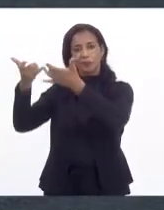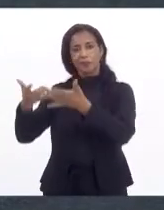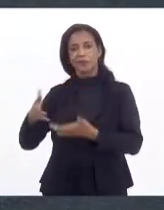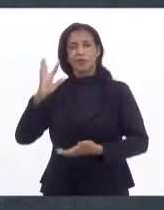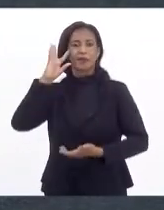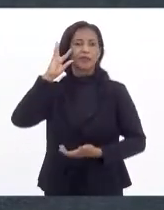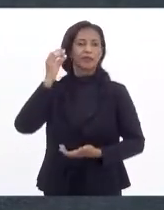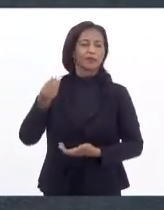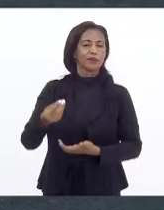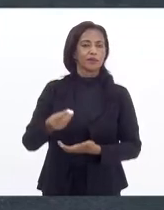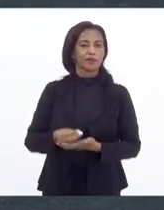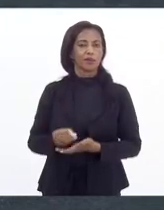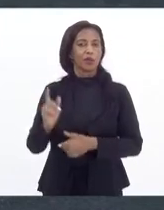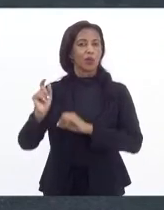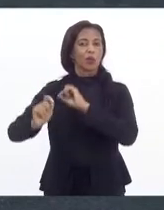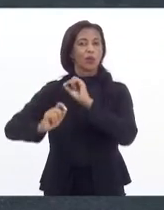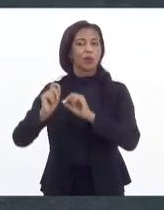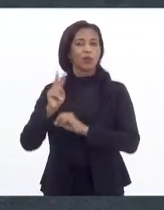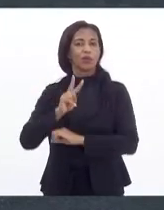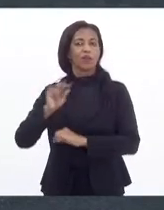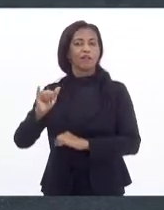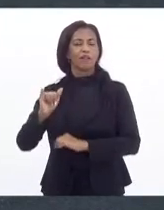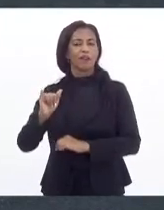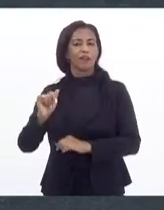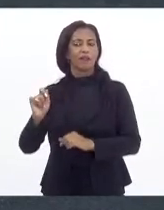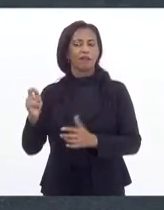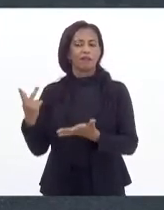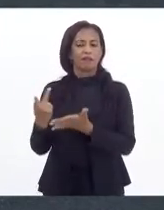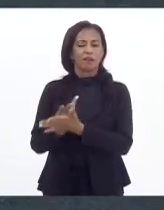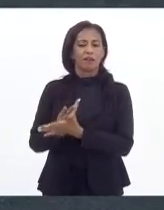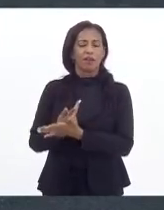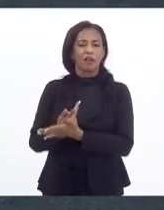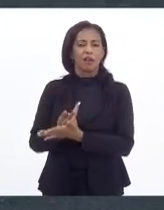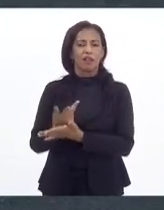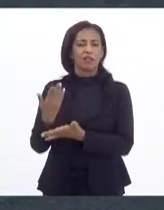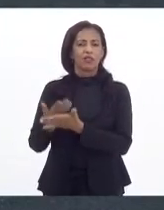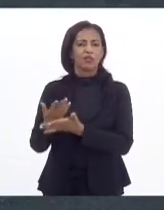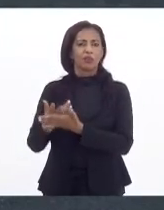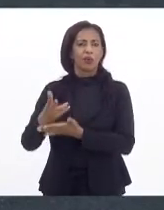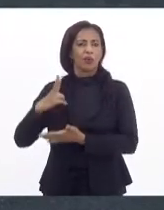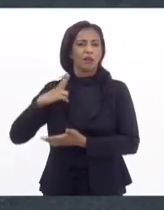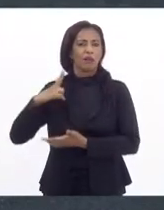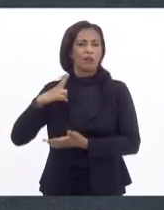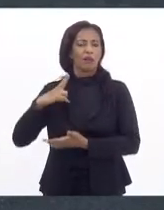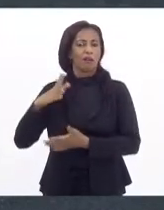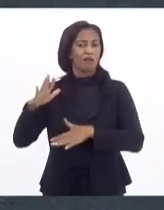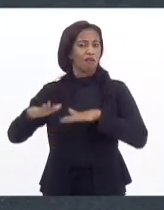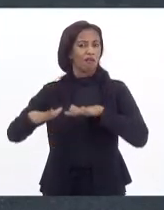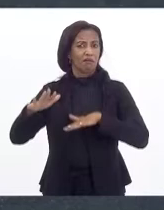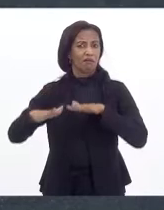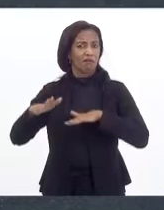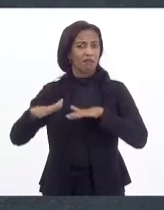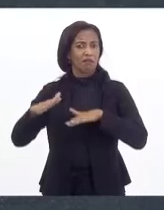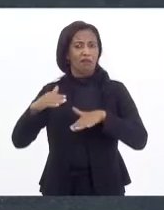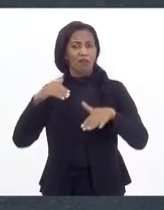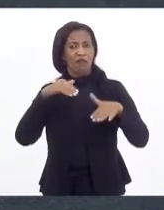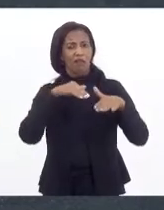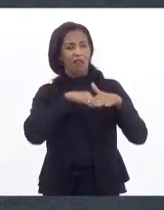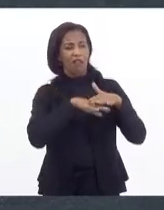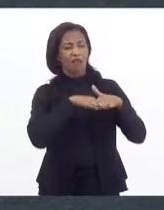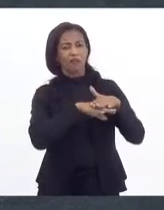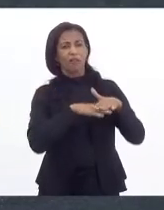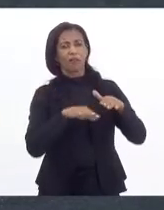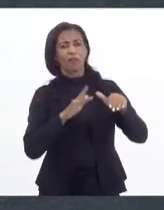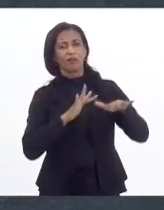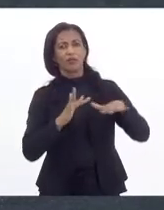decidir o que vai fazer as escolas privadas, muito menos em relação a arquivamento de meios